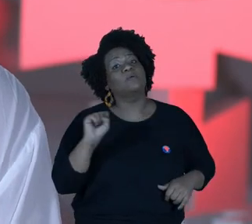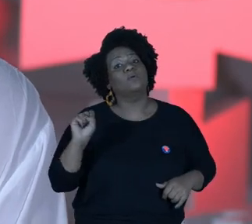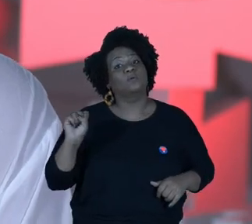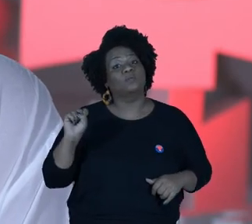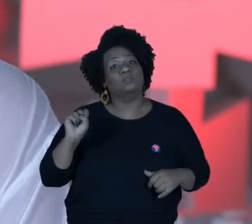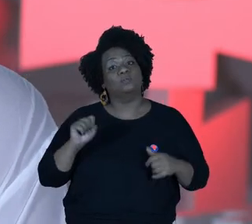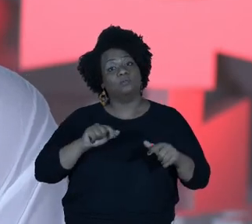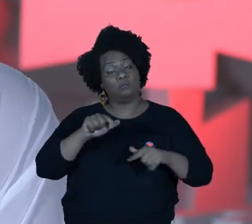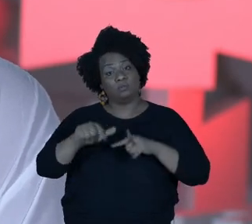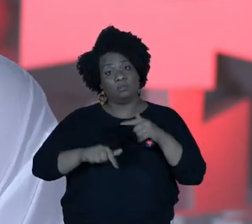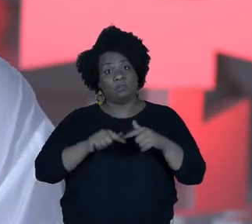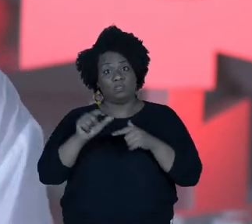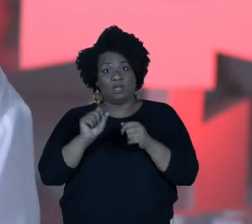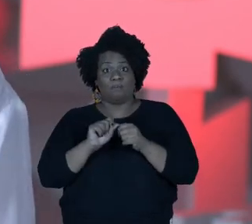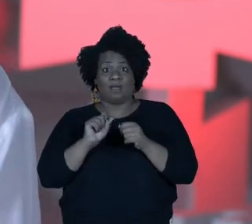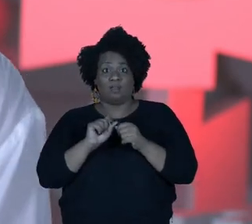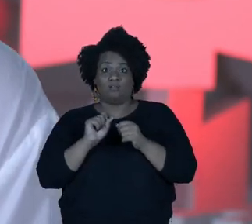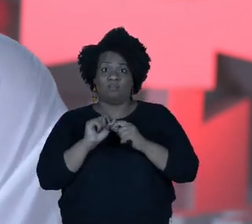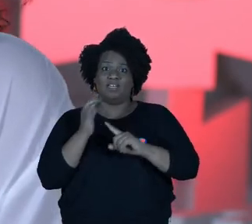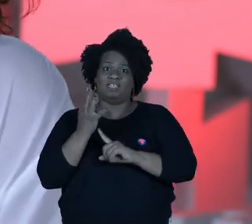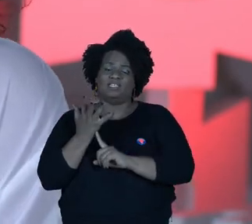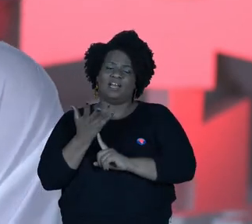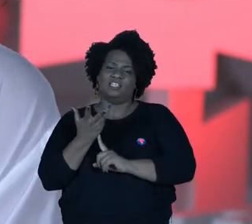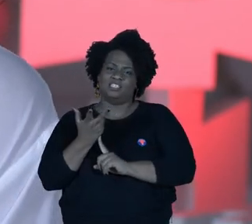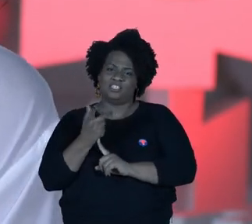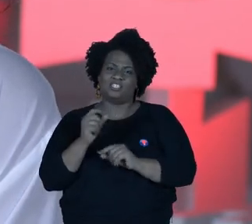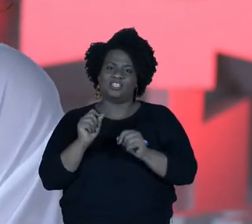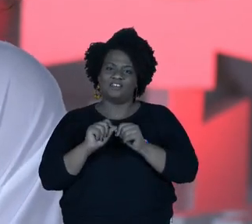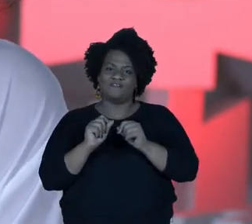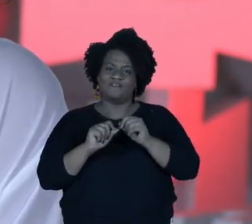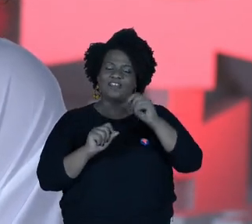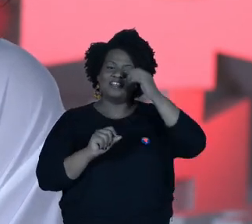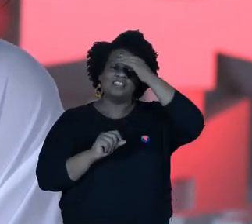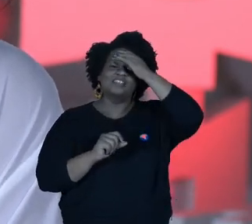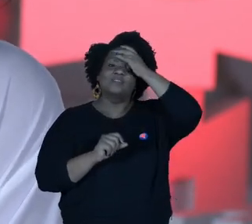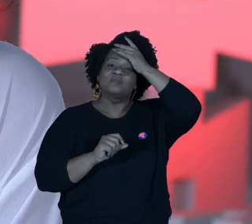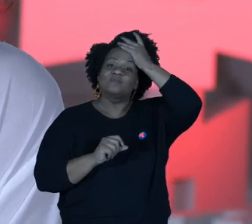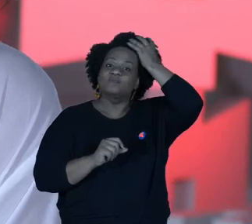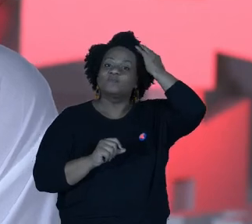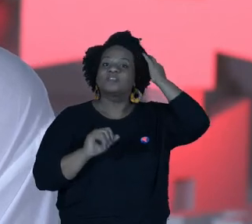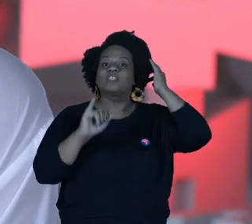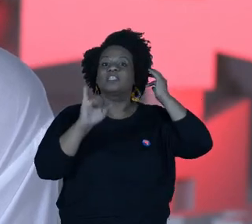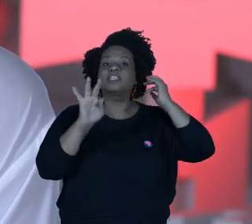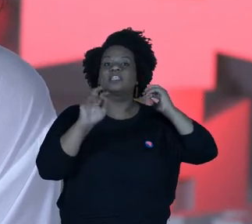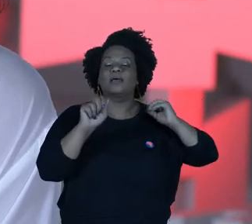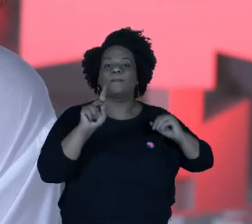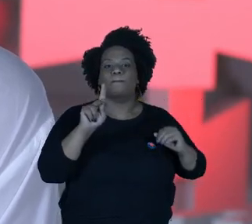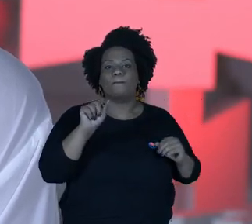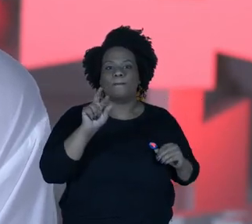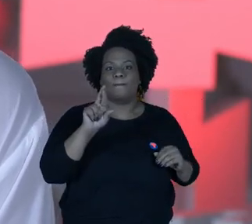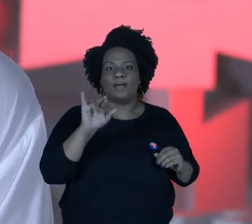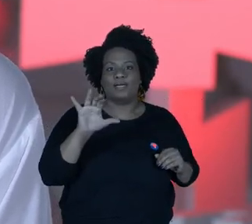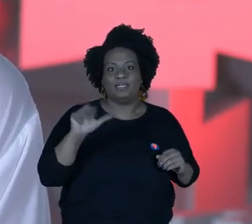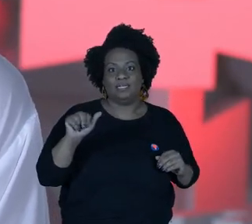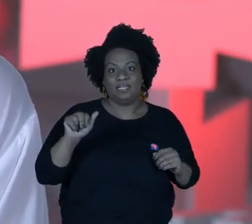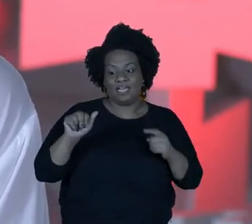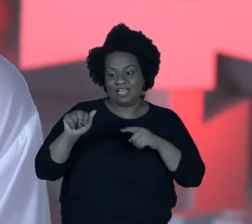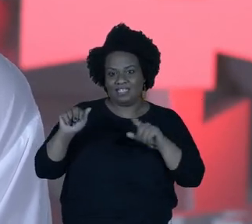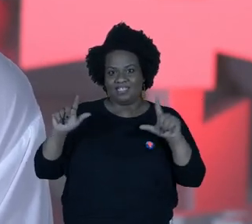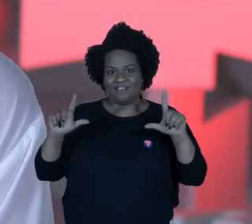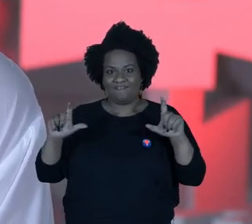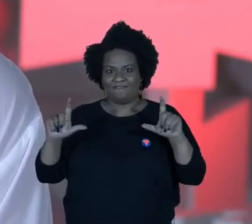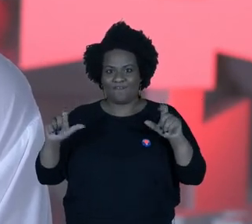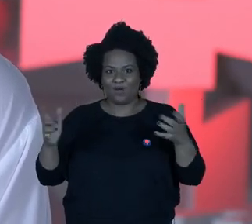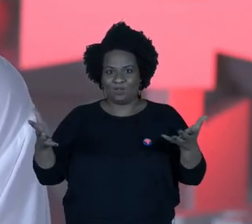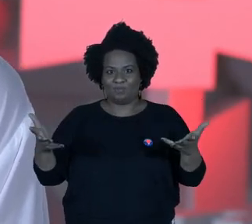realizado numa residência artística Sacatá, que fica na ilha de Taparica, com essa foto maravilhosa do